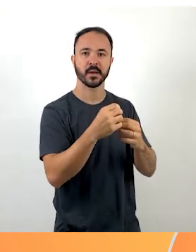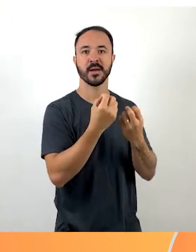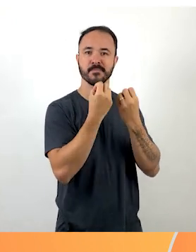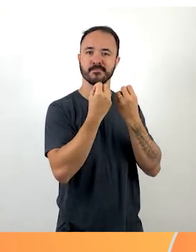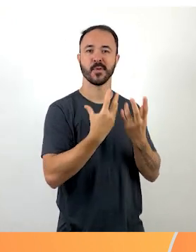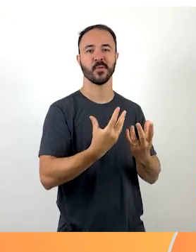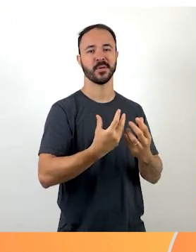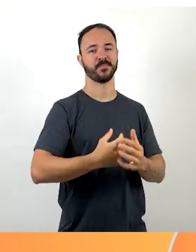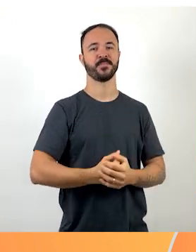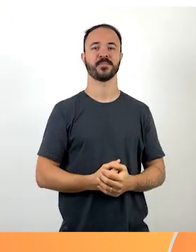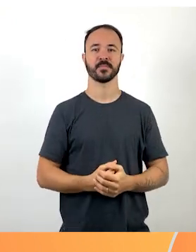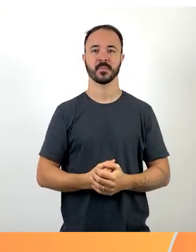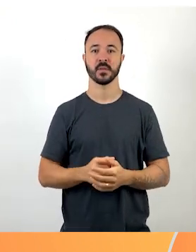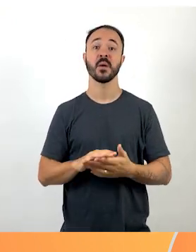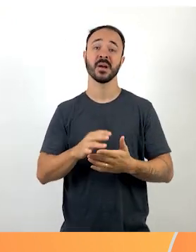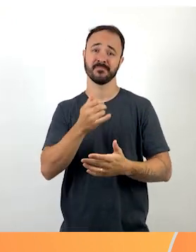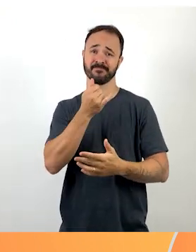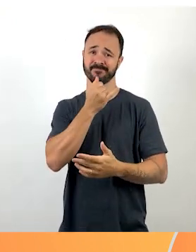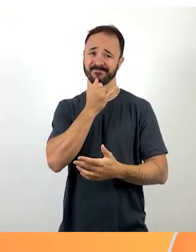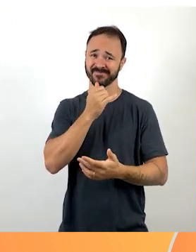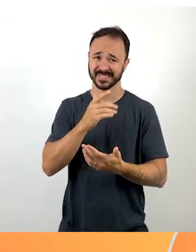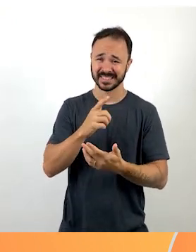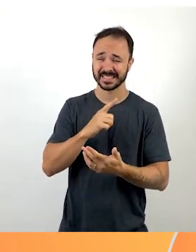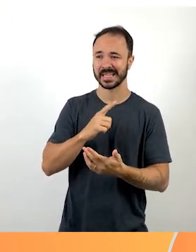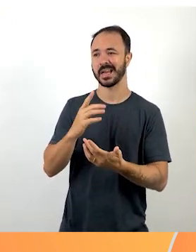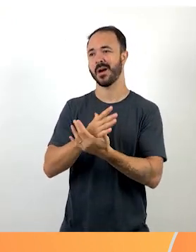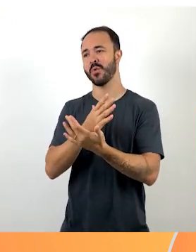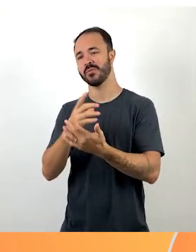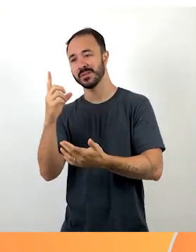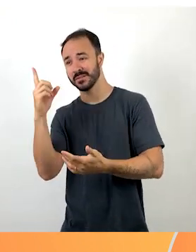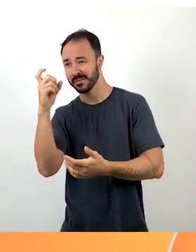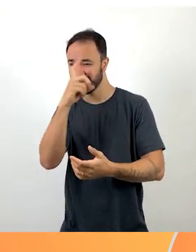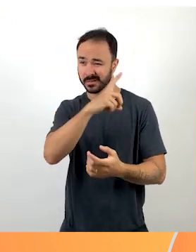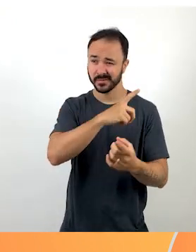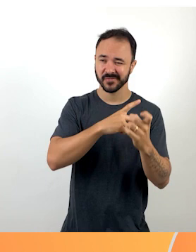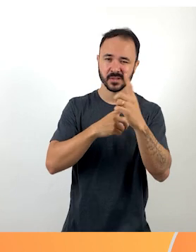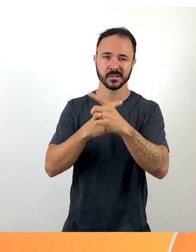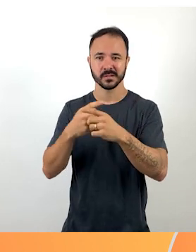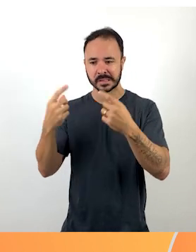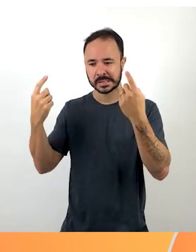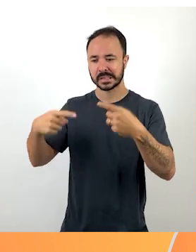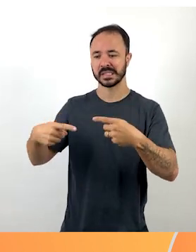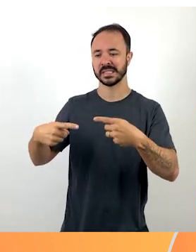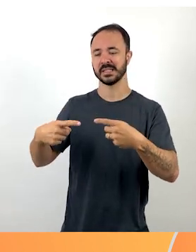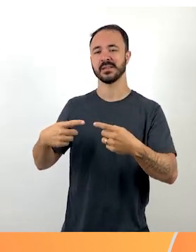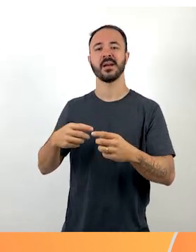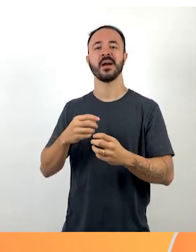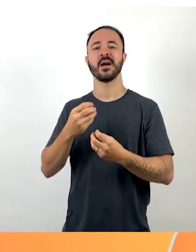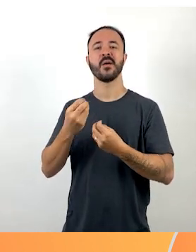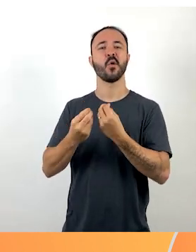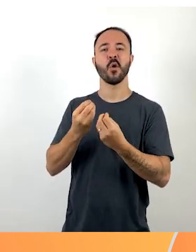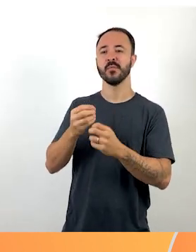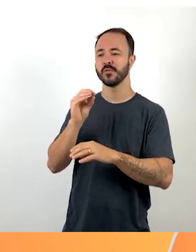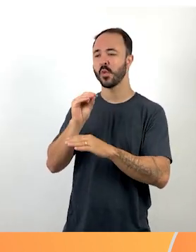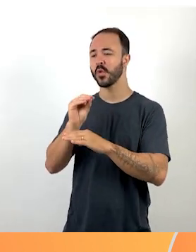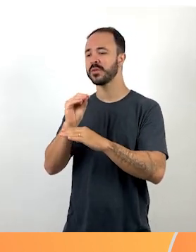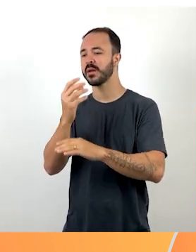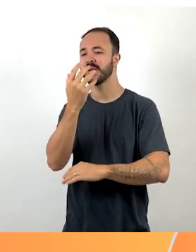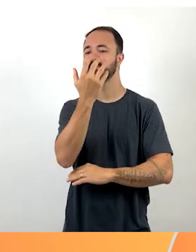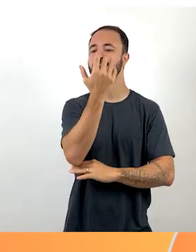Infelizmente, nós temos alguns desafios relacionados ao cultivo orgânico em grande escala no nosso país. O principal desafio é relacionado à